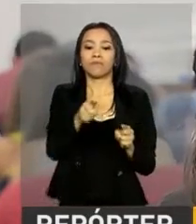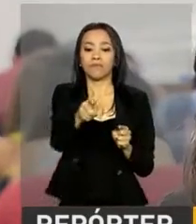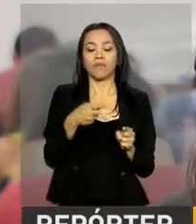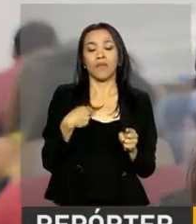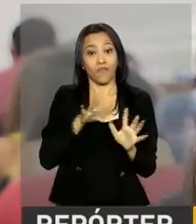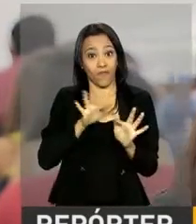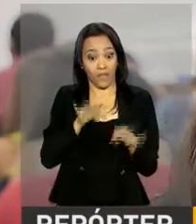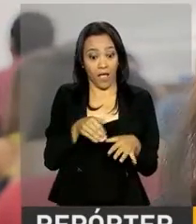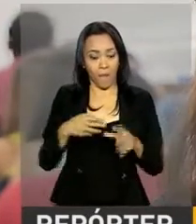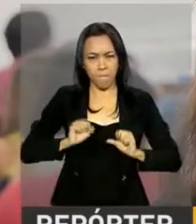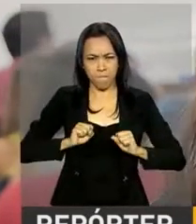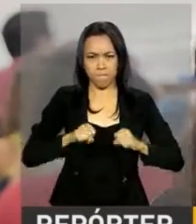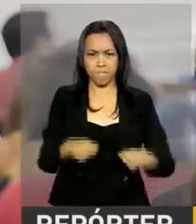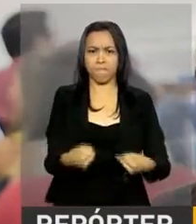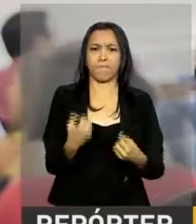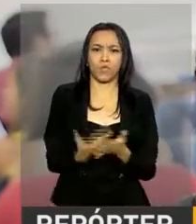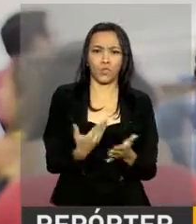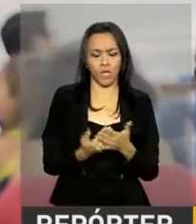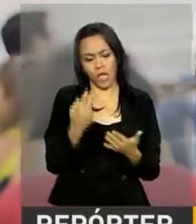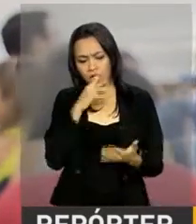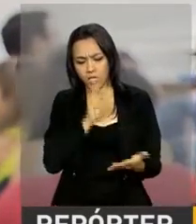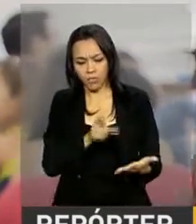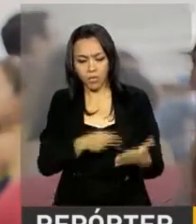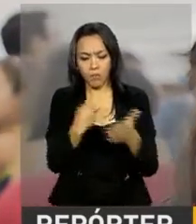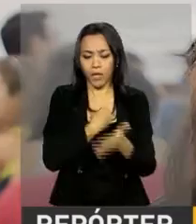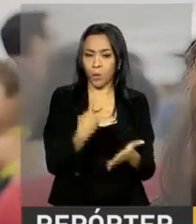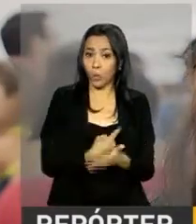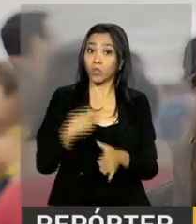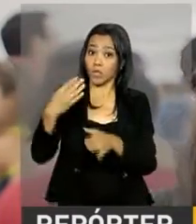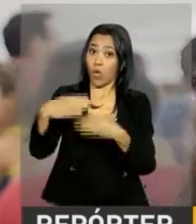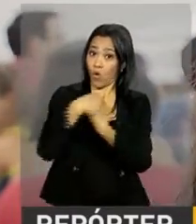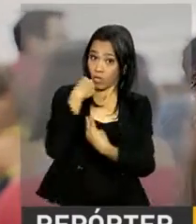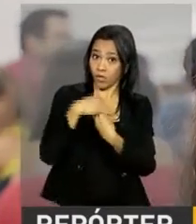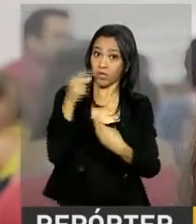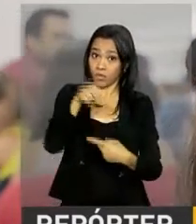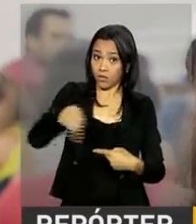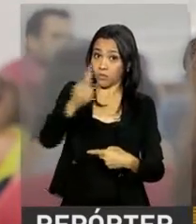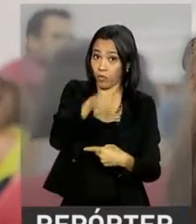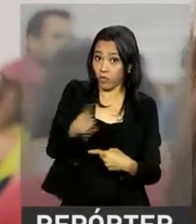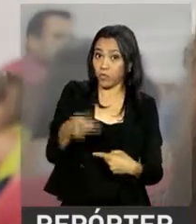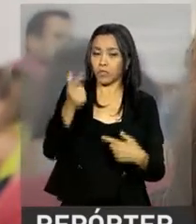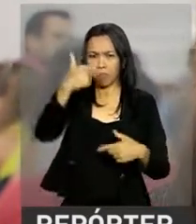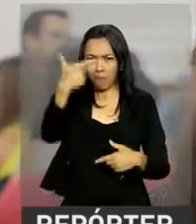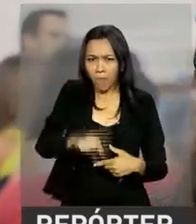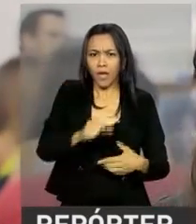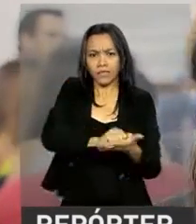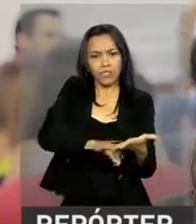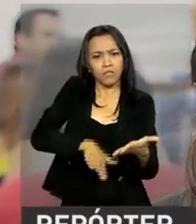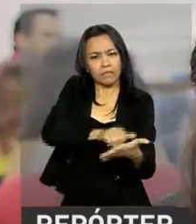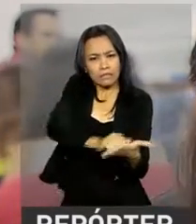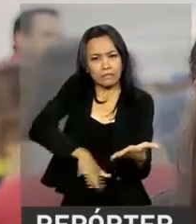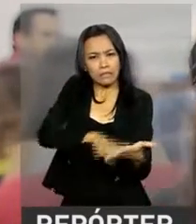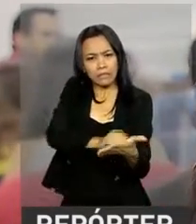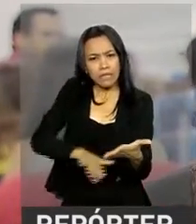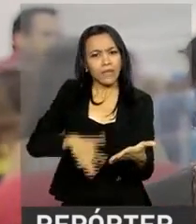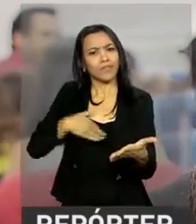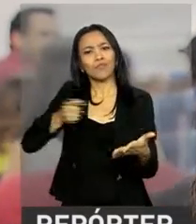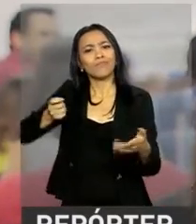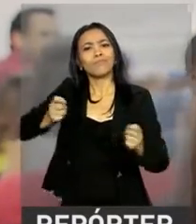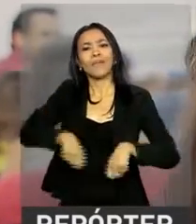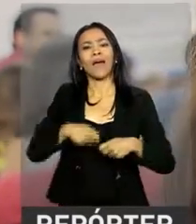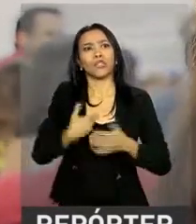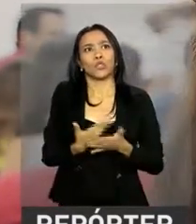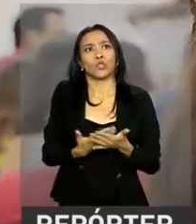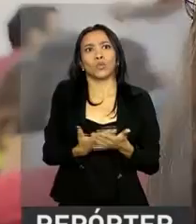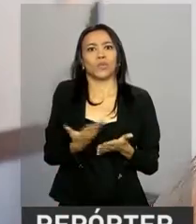gente e se dedica mais a fazer questões como os professores sugerem a gente fazer mais exercício porque na etapa final já não dar mais esse